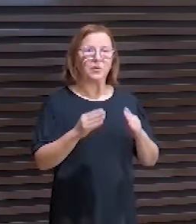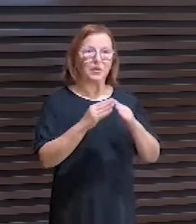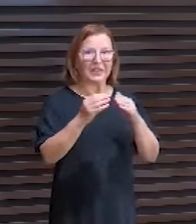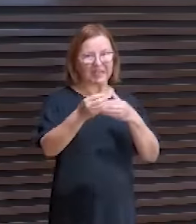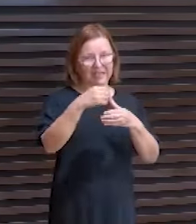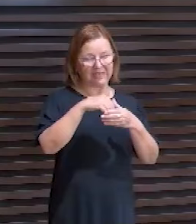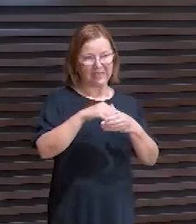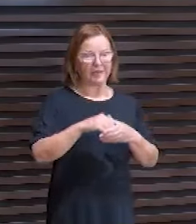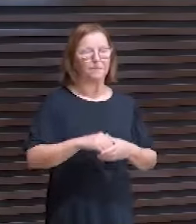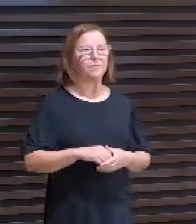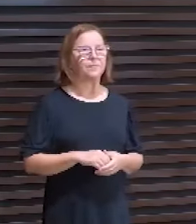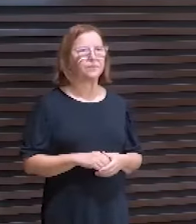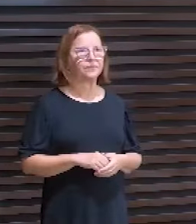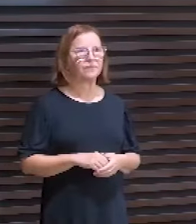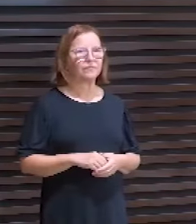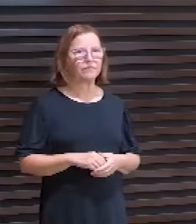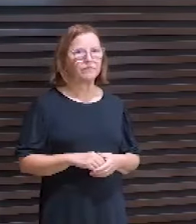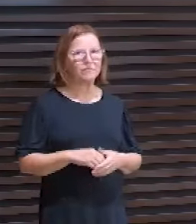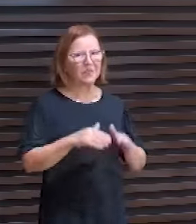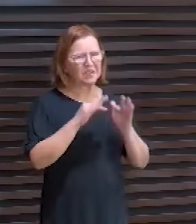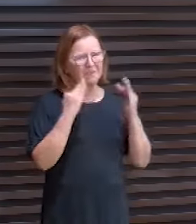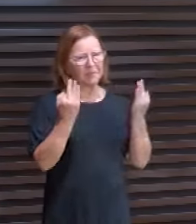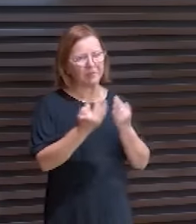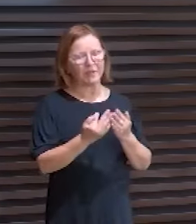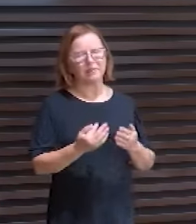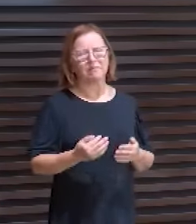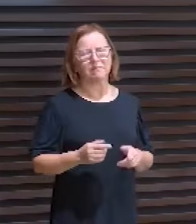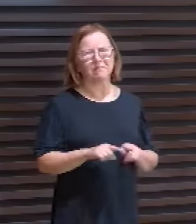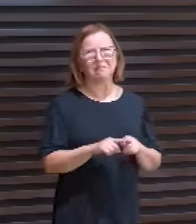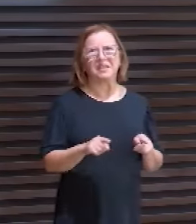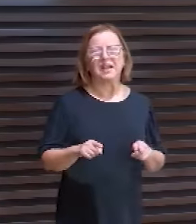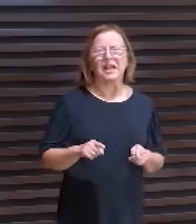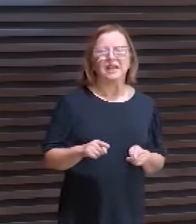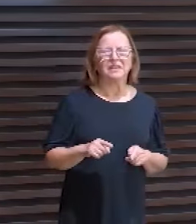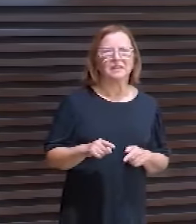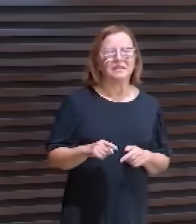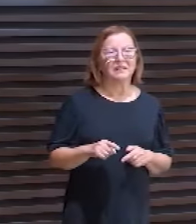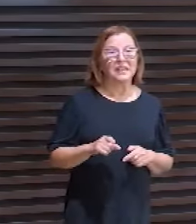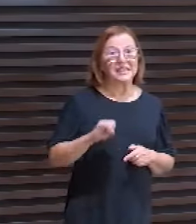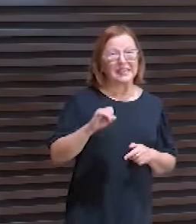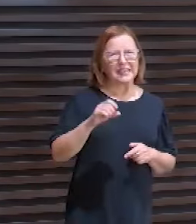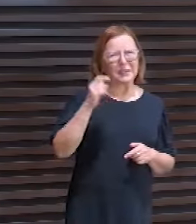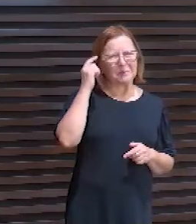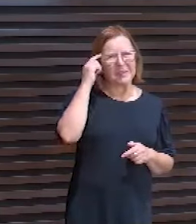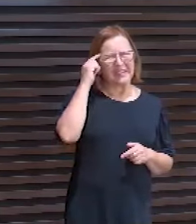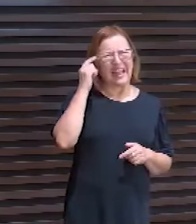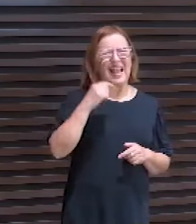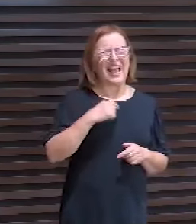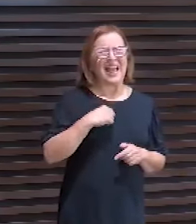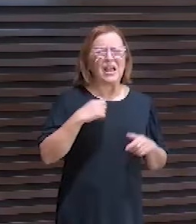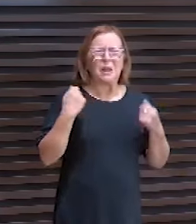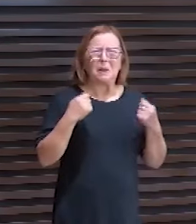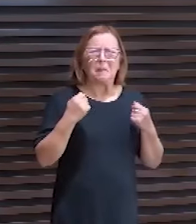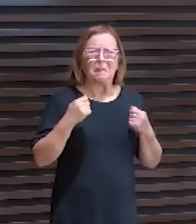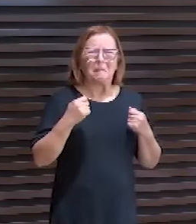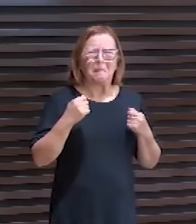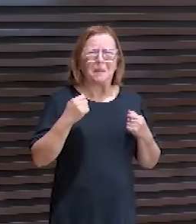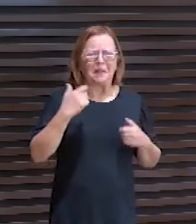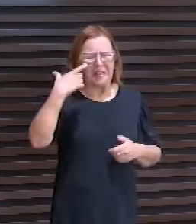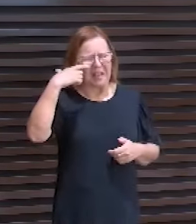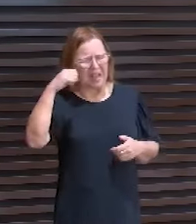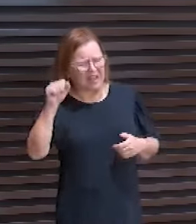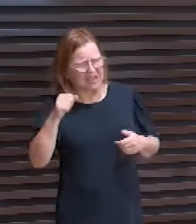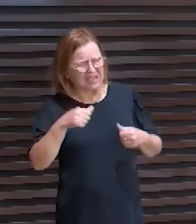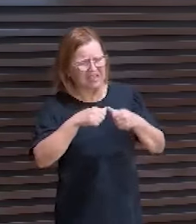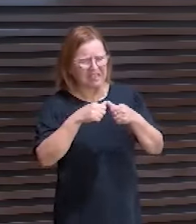egoísmo vem dizer não mas eu tenho que ganhar mas é uma guerra de poder eu tenho que vencer essa discussão